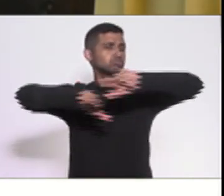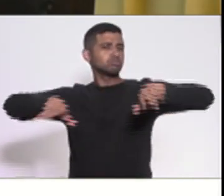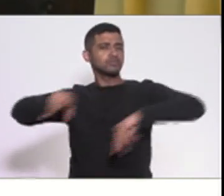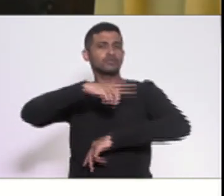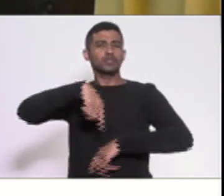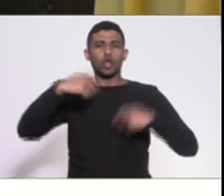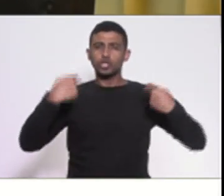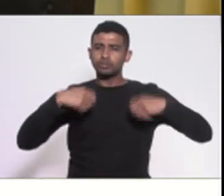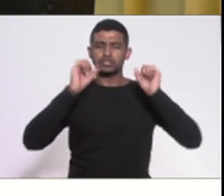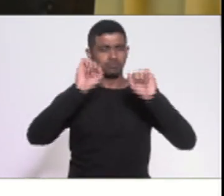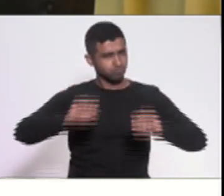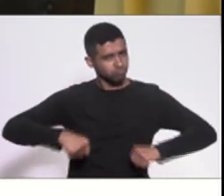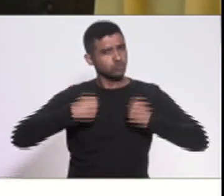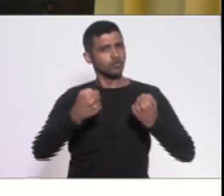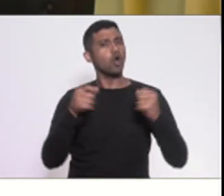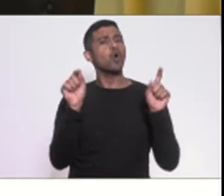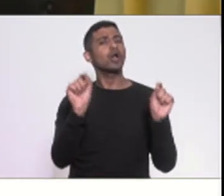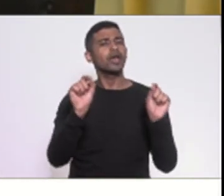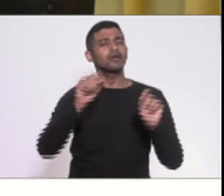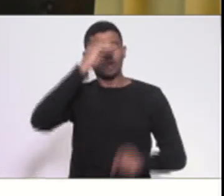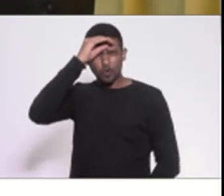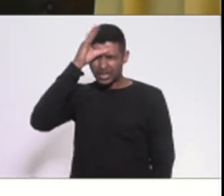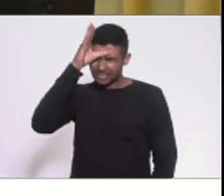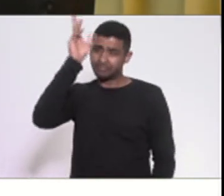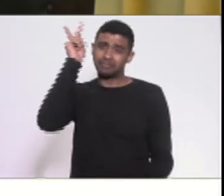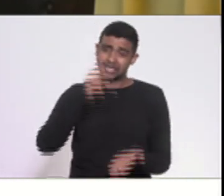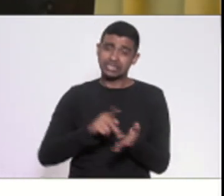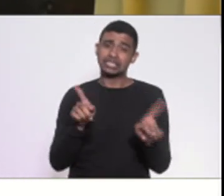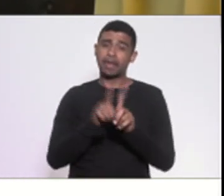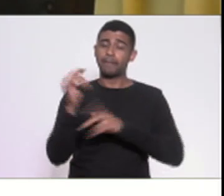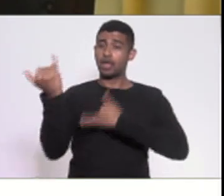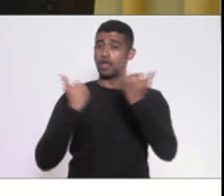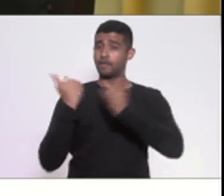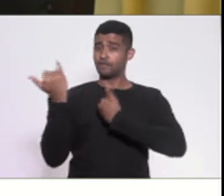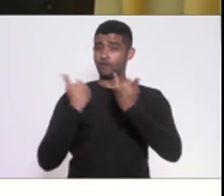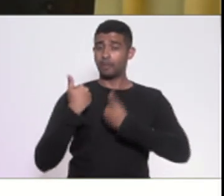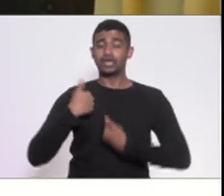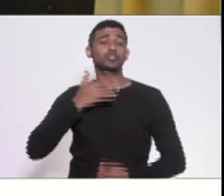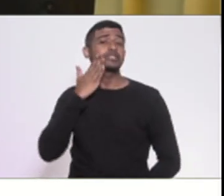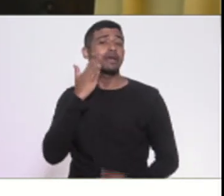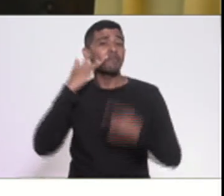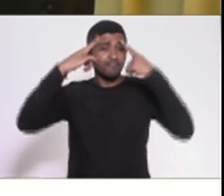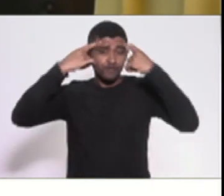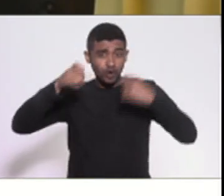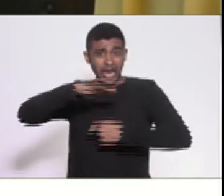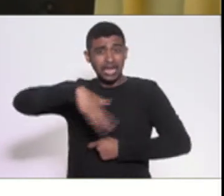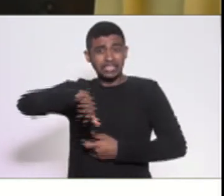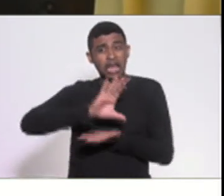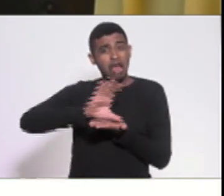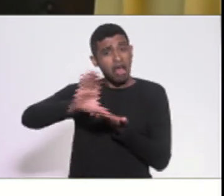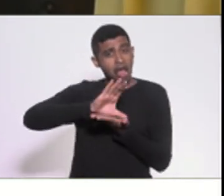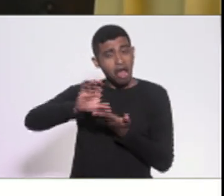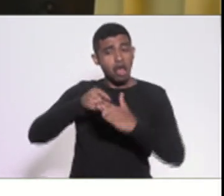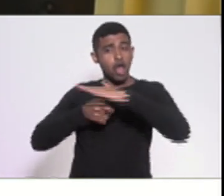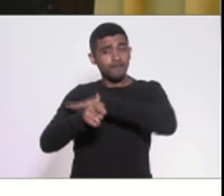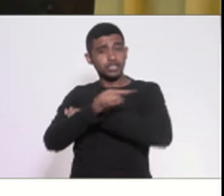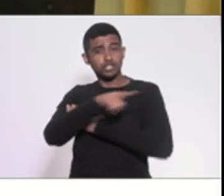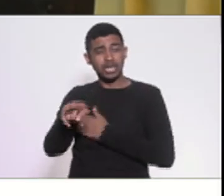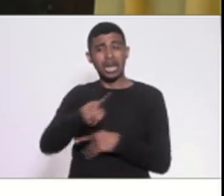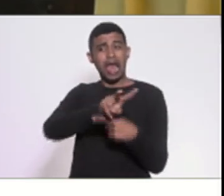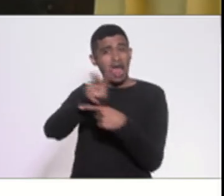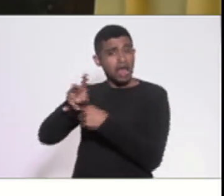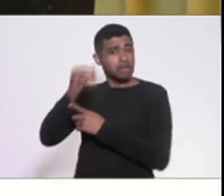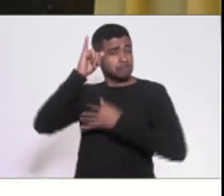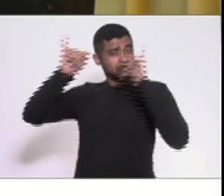Devemos nos armar de conhecimento real e sobre os dados e os índices da violência, investindo em ações de prevenção,